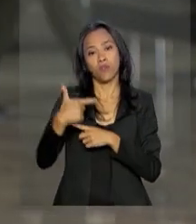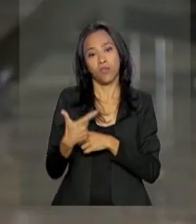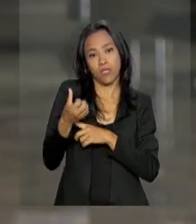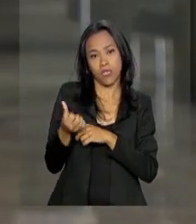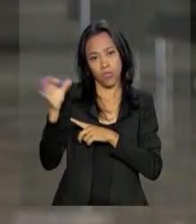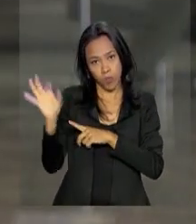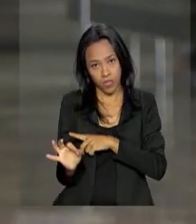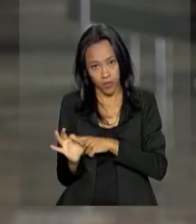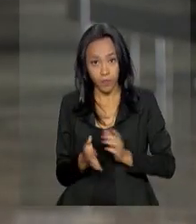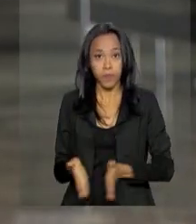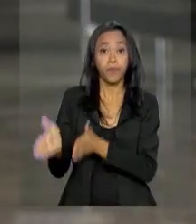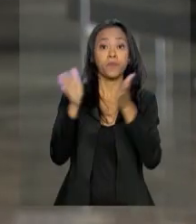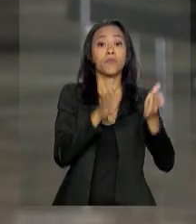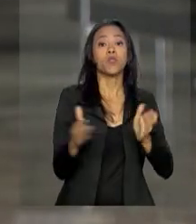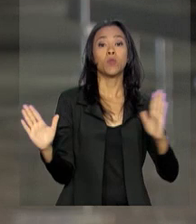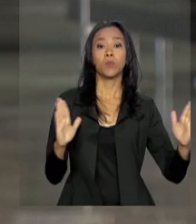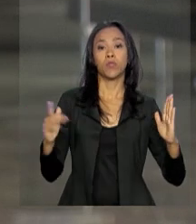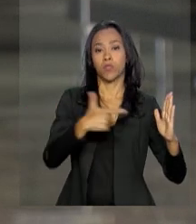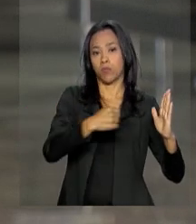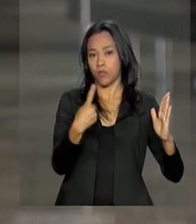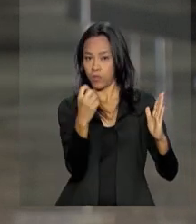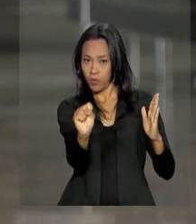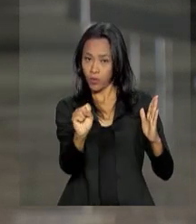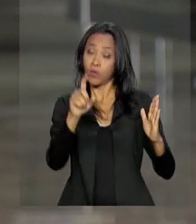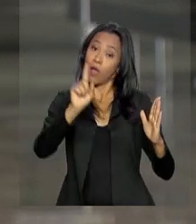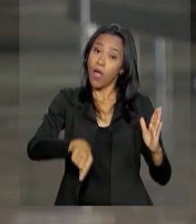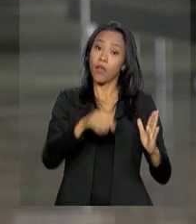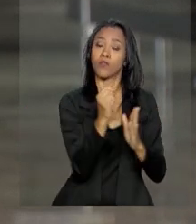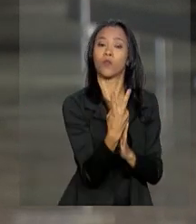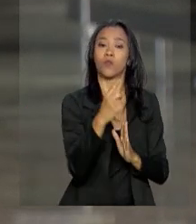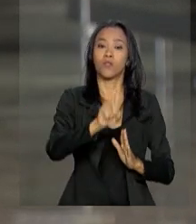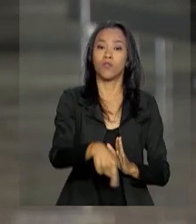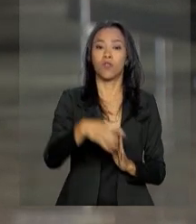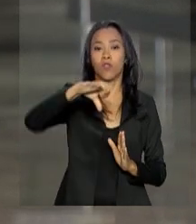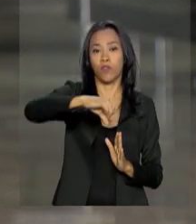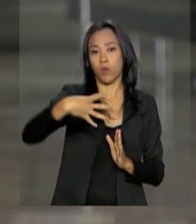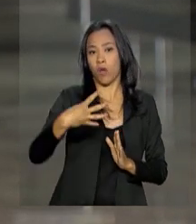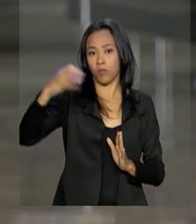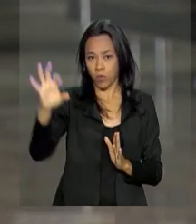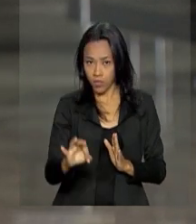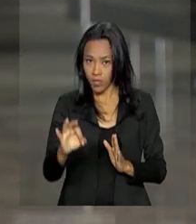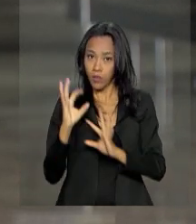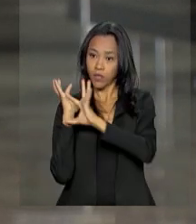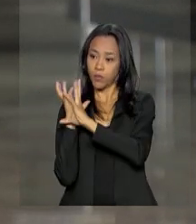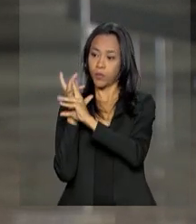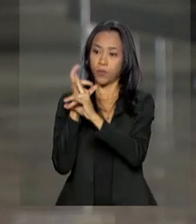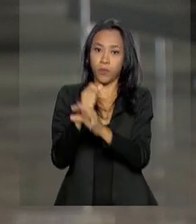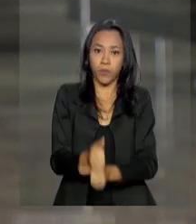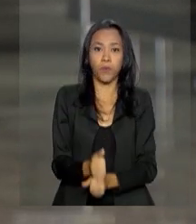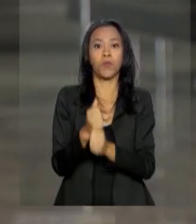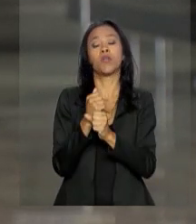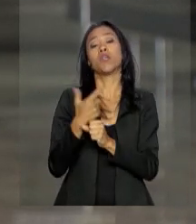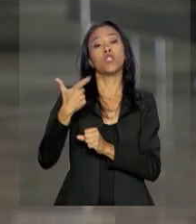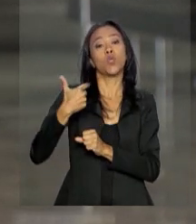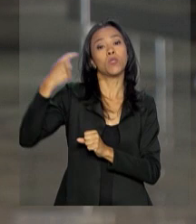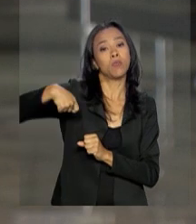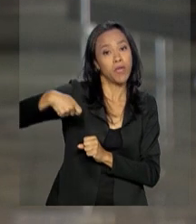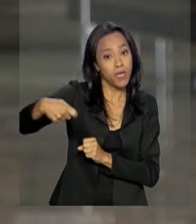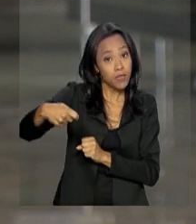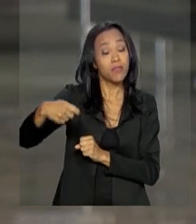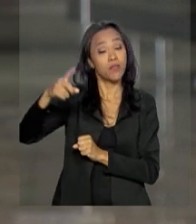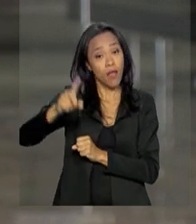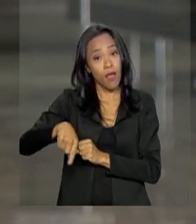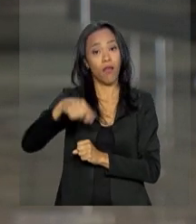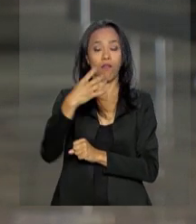acumulado em 2018 ficou em 2,94 por cento eo acumulado nos últimos 12 meses em